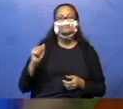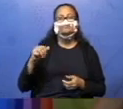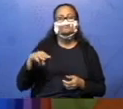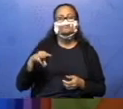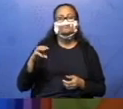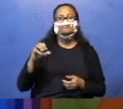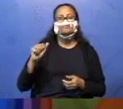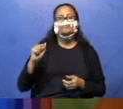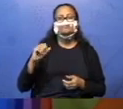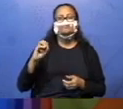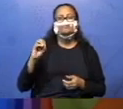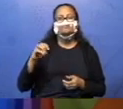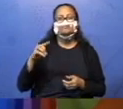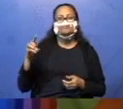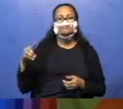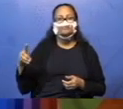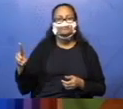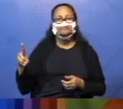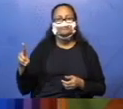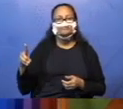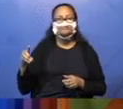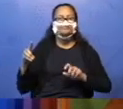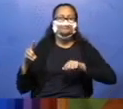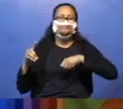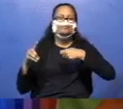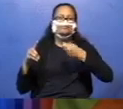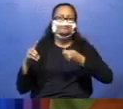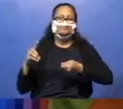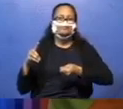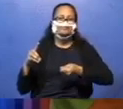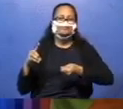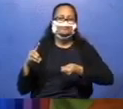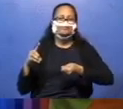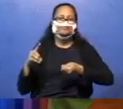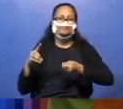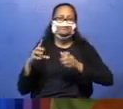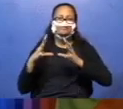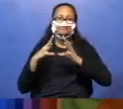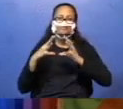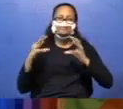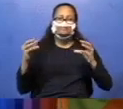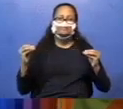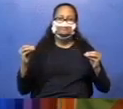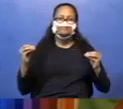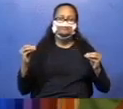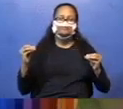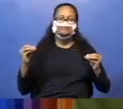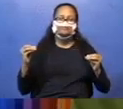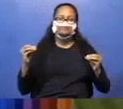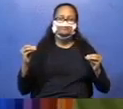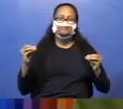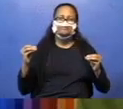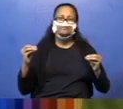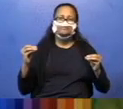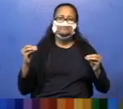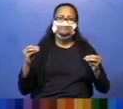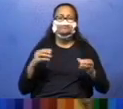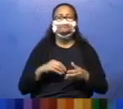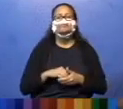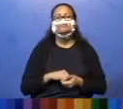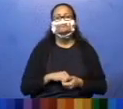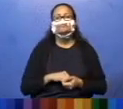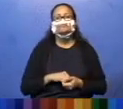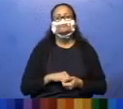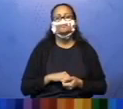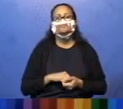Mamão. Aqui, ó, mão. Olha a palavrinha mão, tá aqui no final. Entenderam, né?